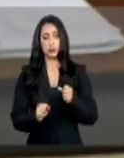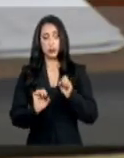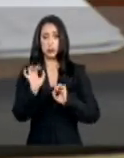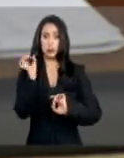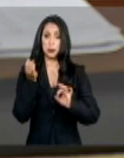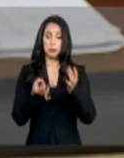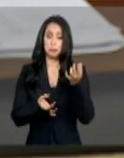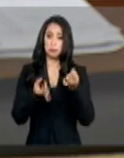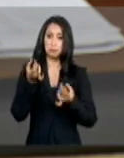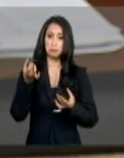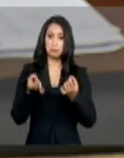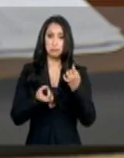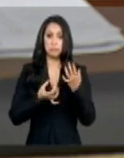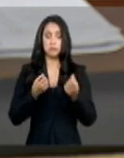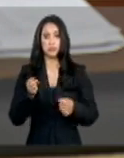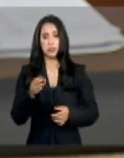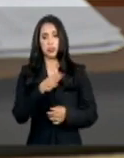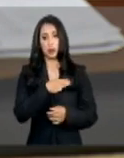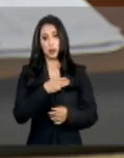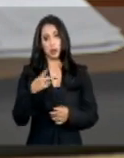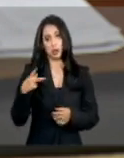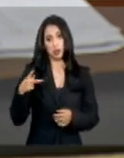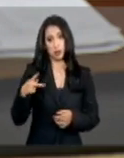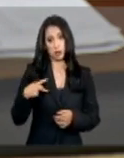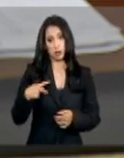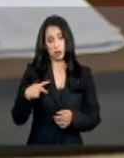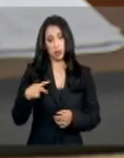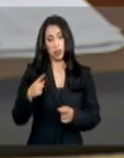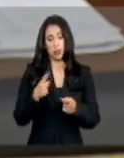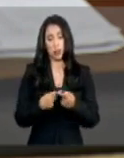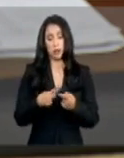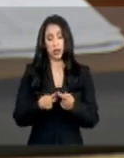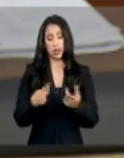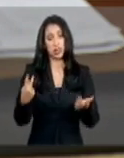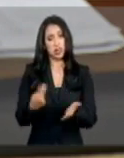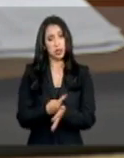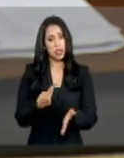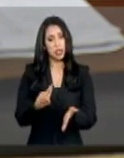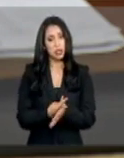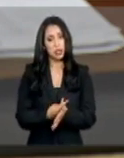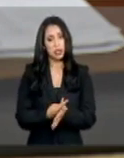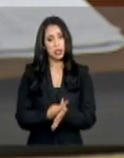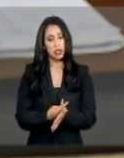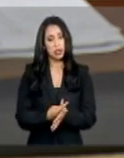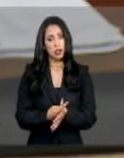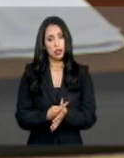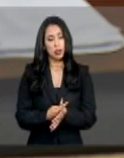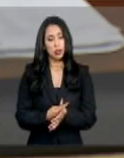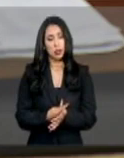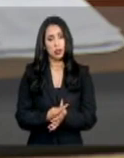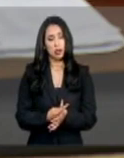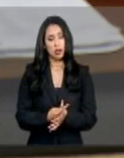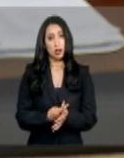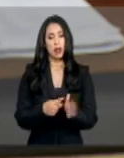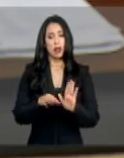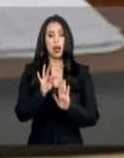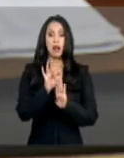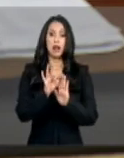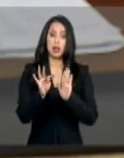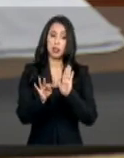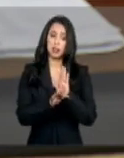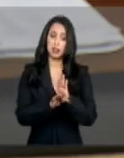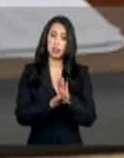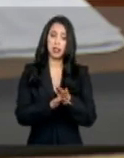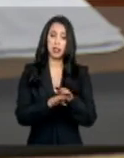do ministério público que transgressão à texto da carta